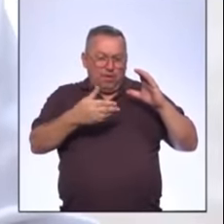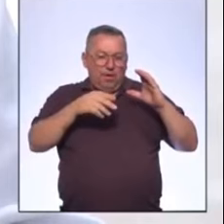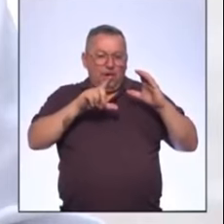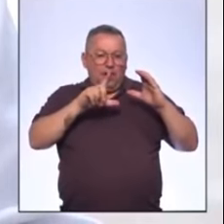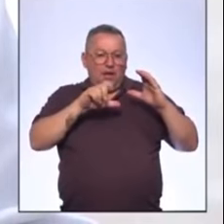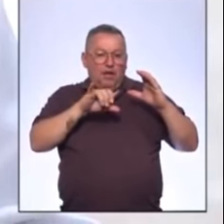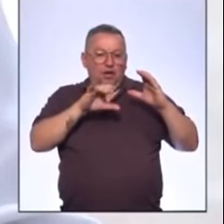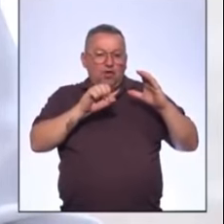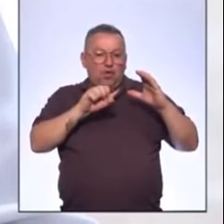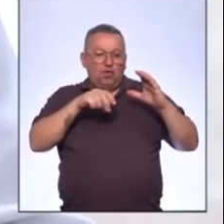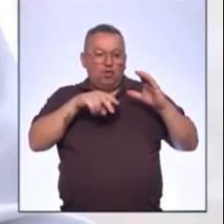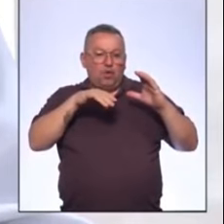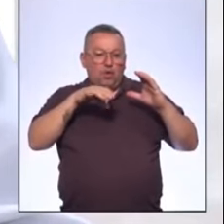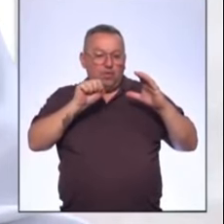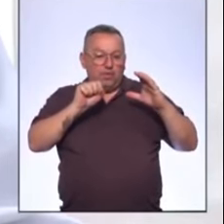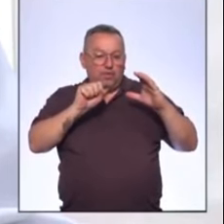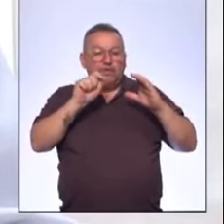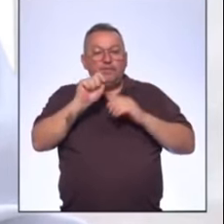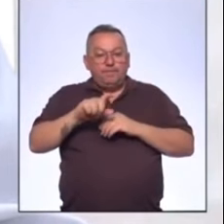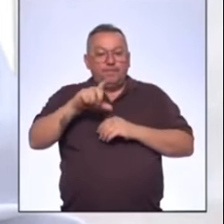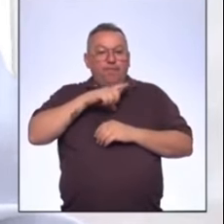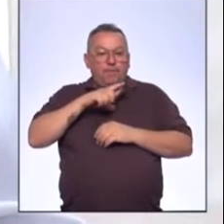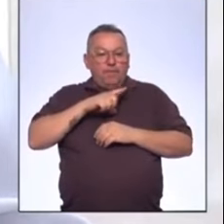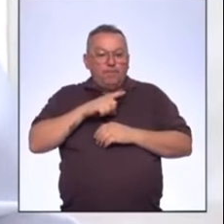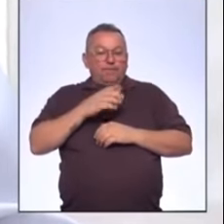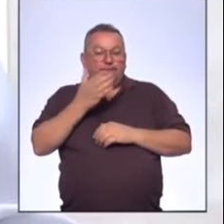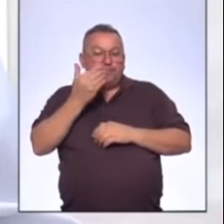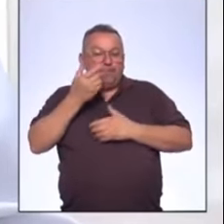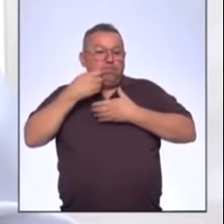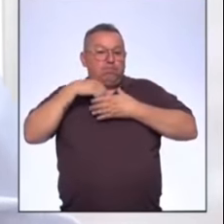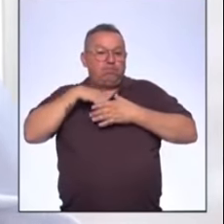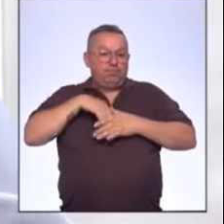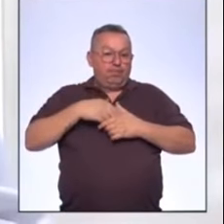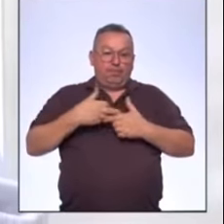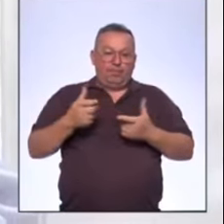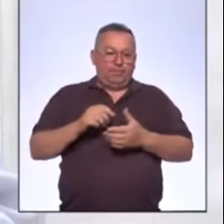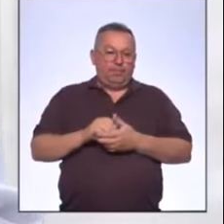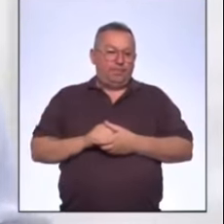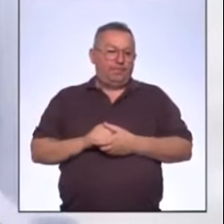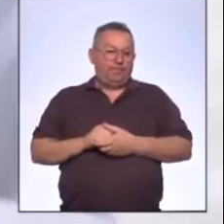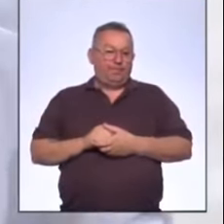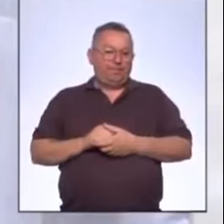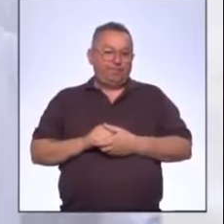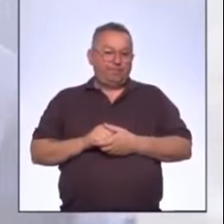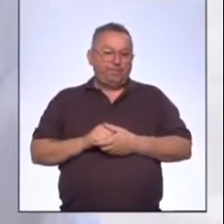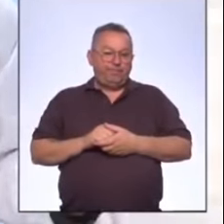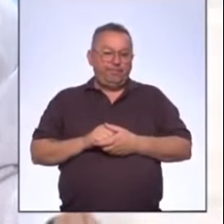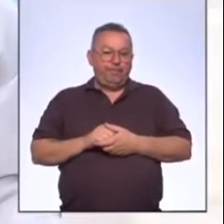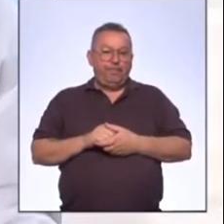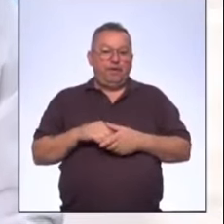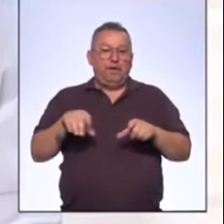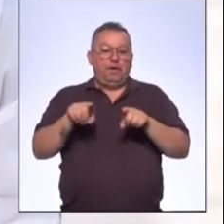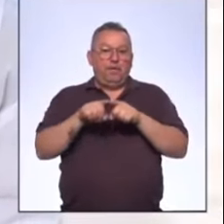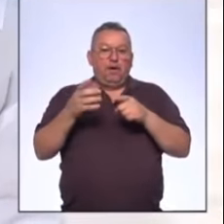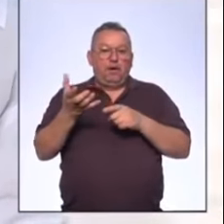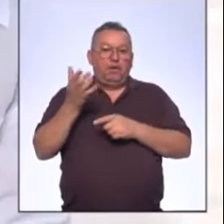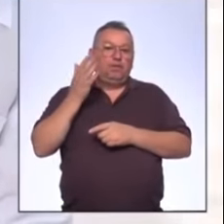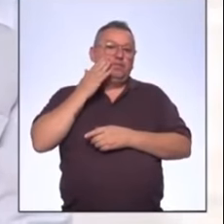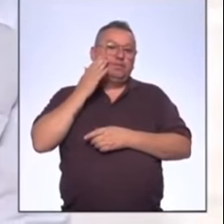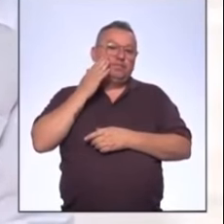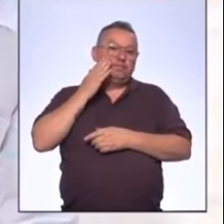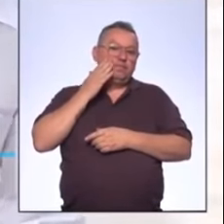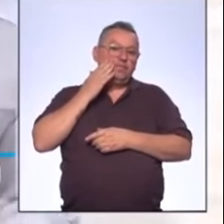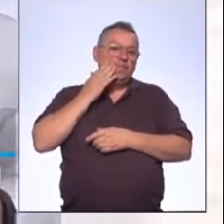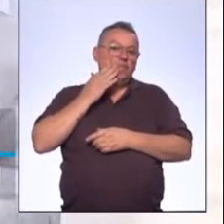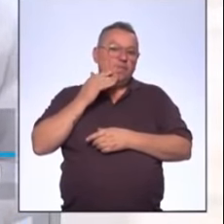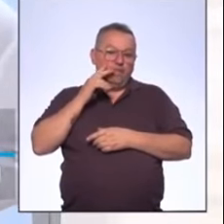lisossomos, que vai servir para ele ter digestão, etc. Tá bom? Agora eu quero saber, acabamos